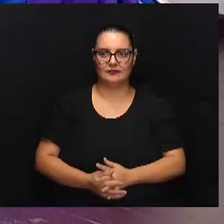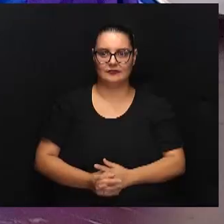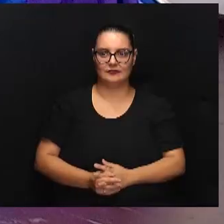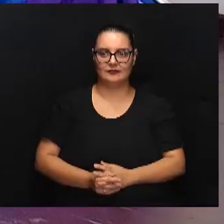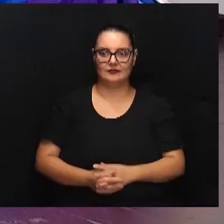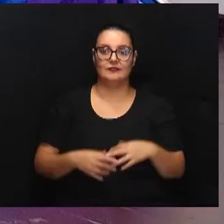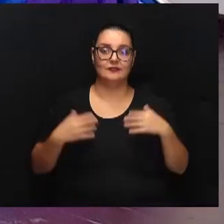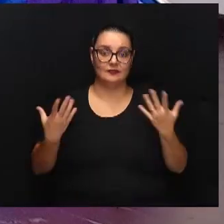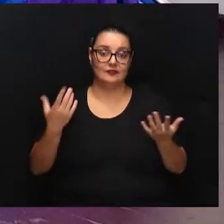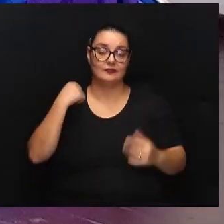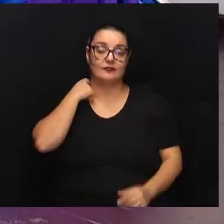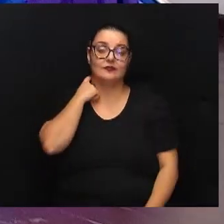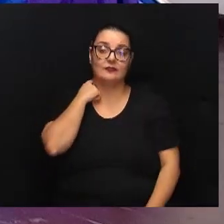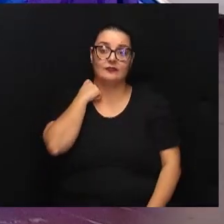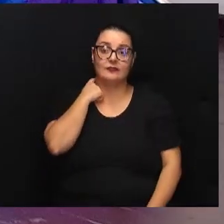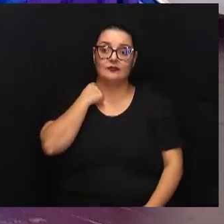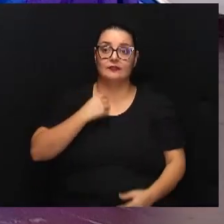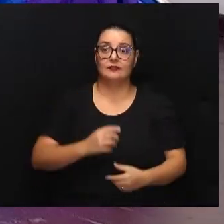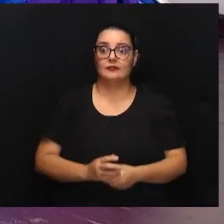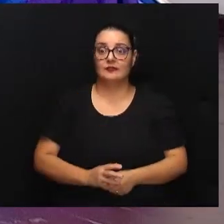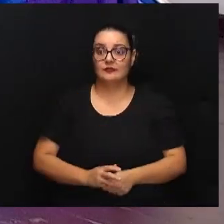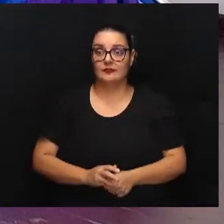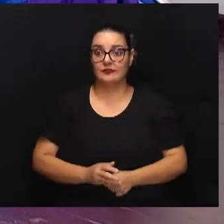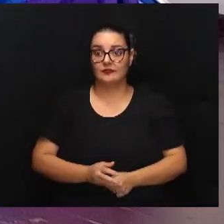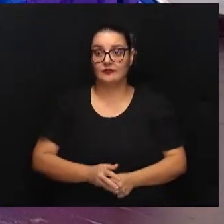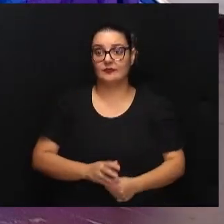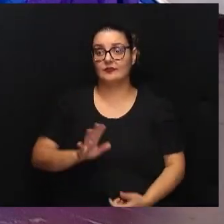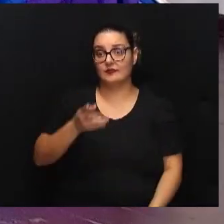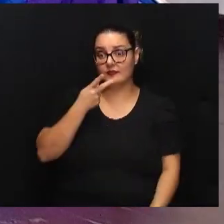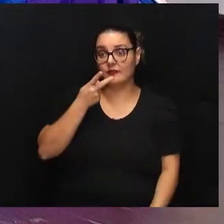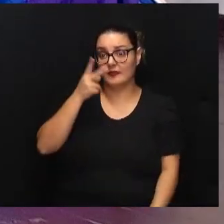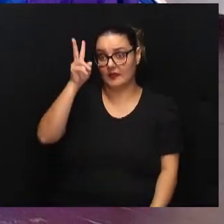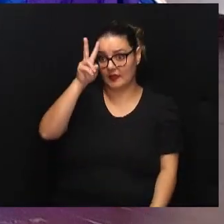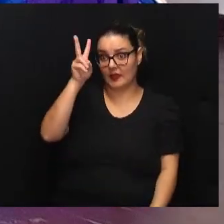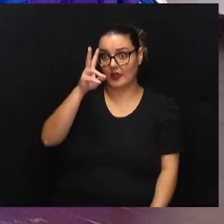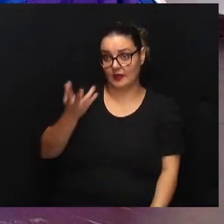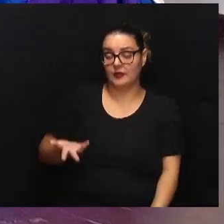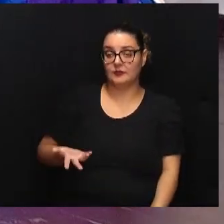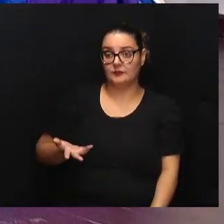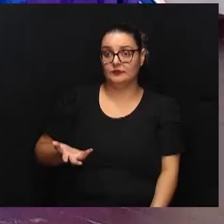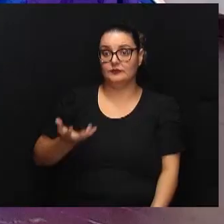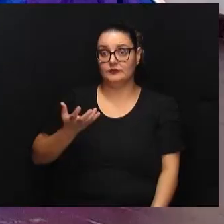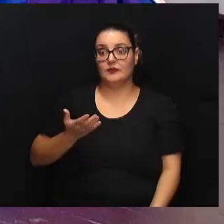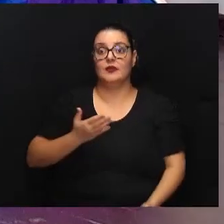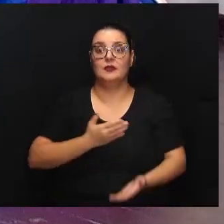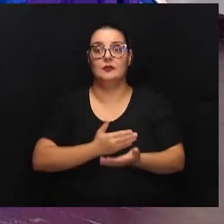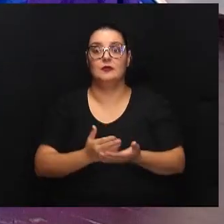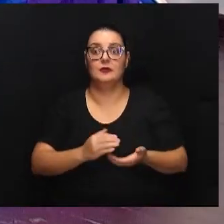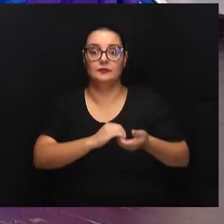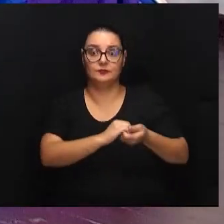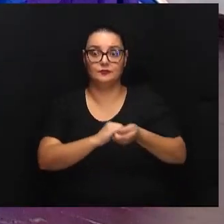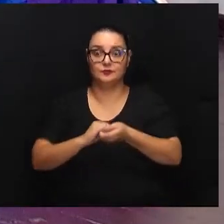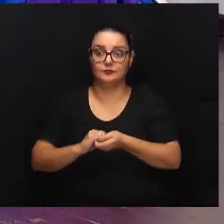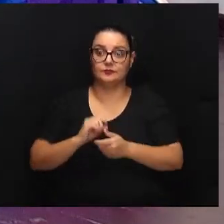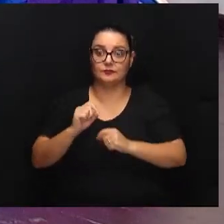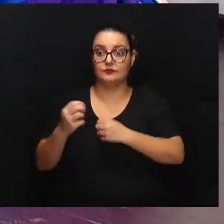já que a gente está falando de história, eu quero começar saudando quem me formou, quem me fez estar aqui hoje.